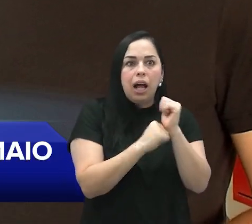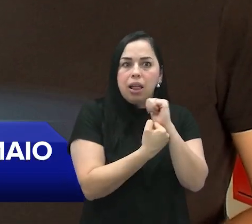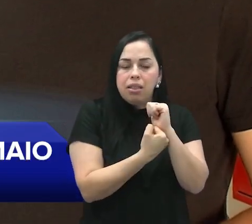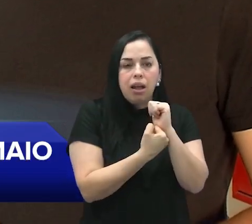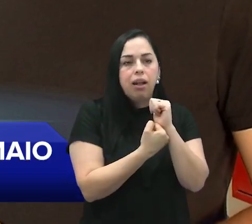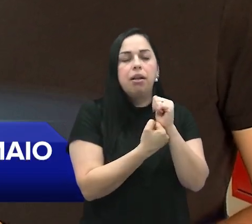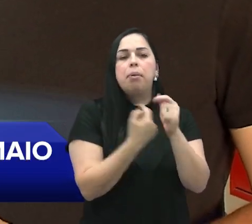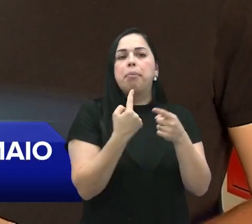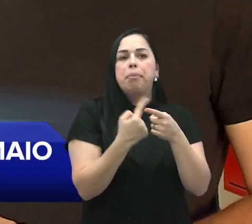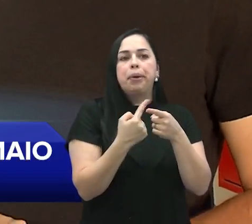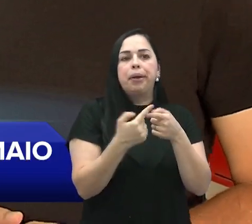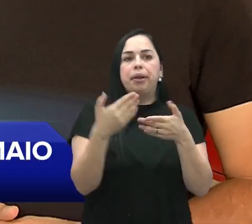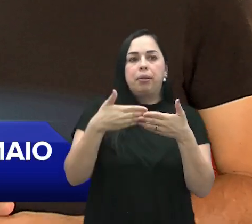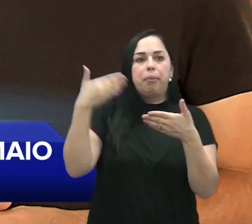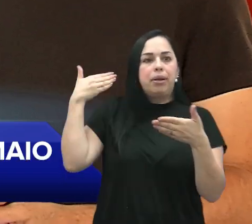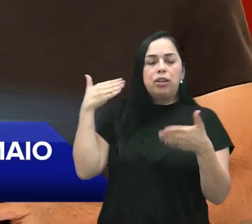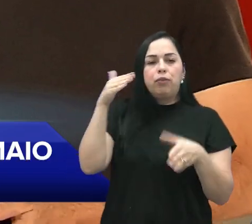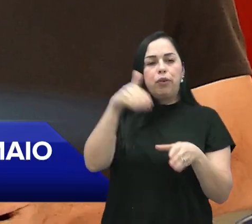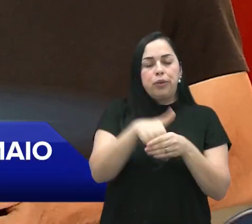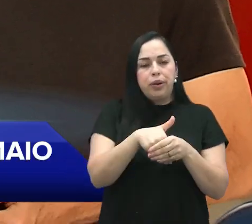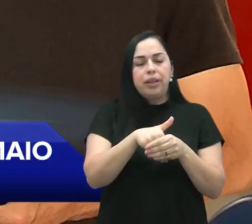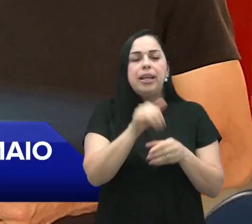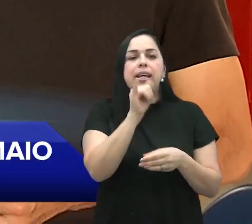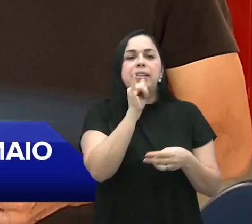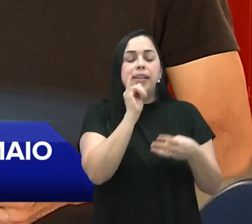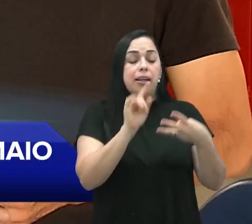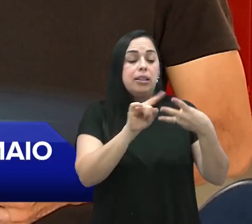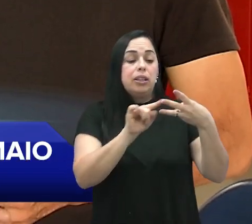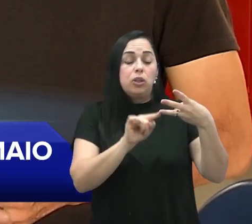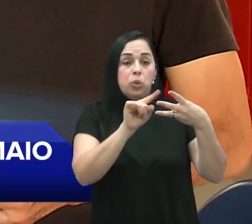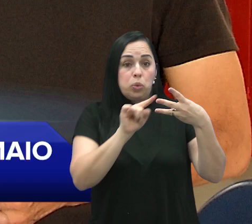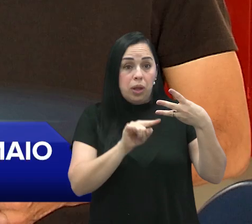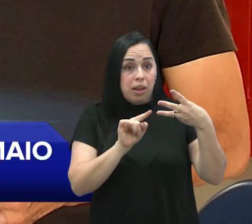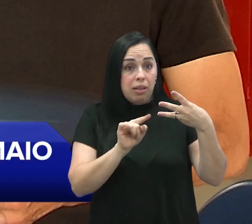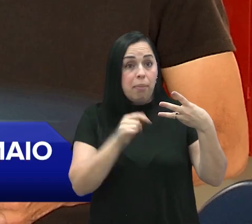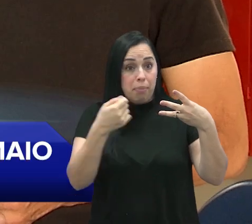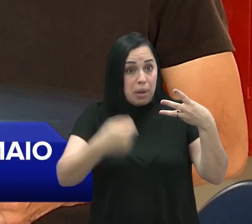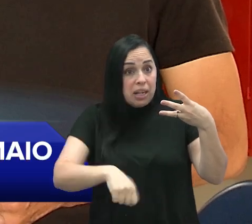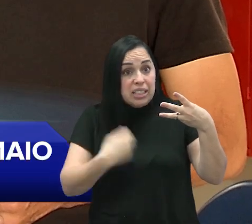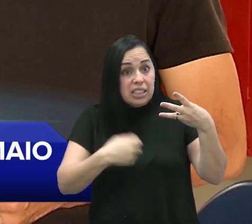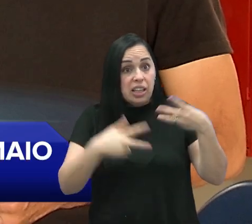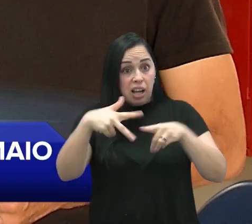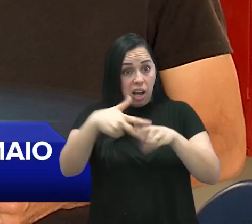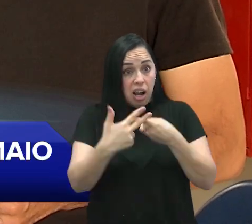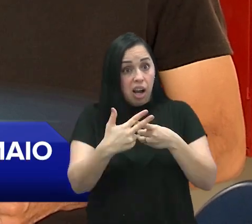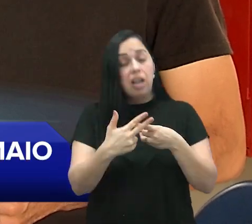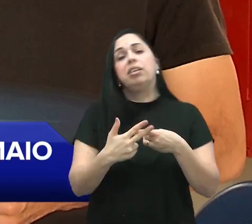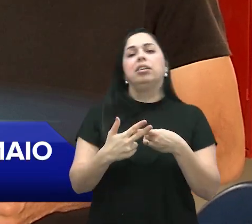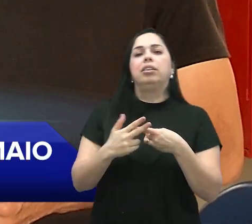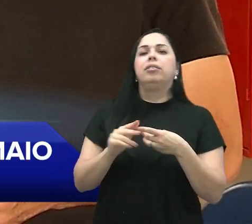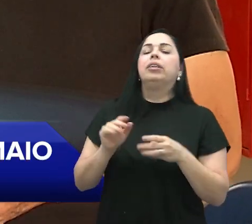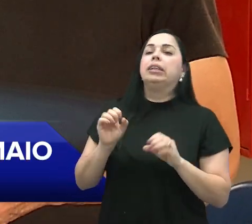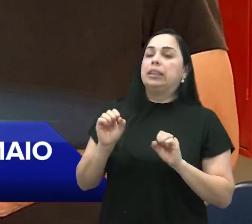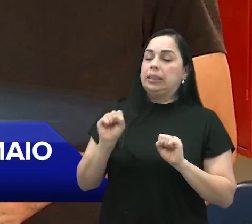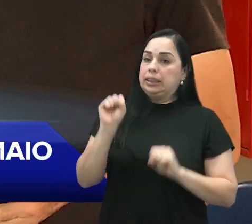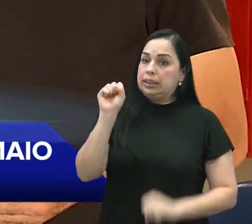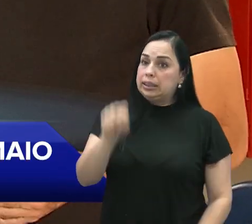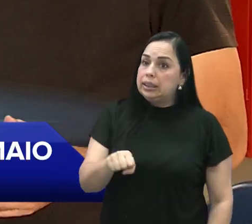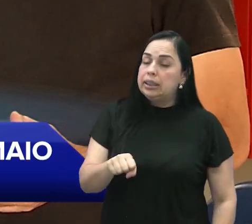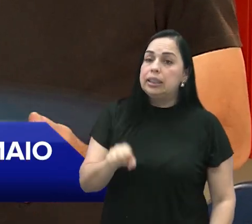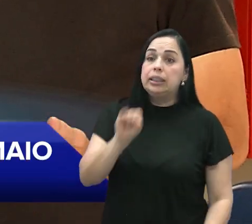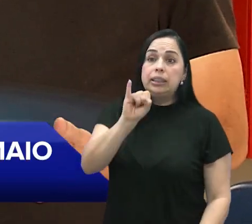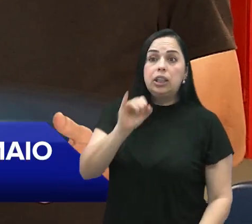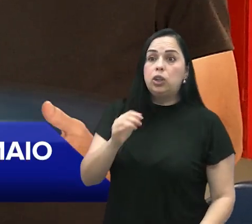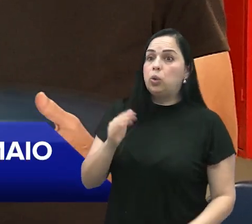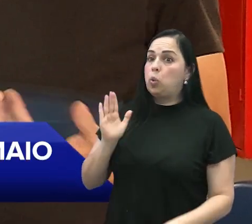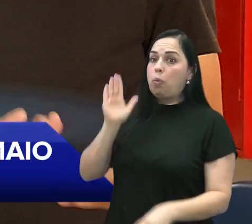como você disse, não ter votado nas últimas 3 eleições, quem não votou, por exemplo, só no ano passado, também precisa regularizar. Sim, todos os eleitores